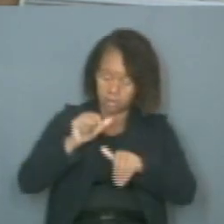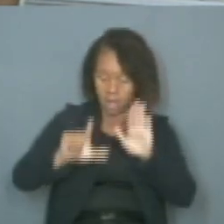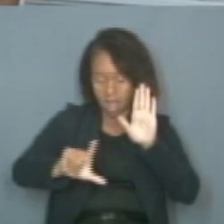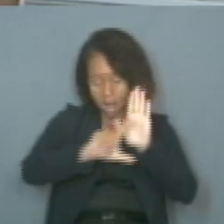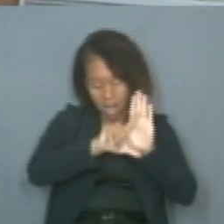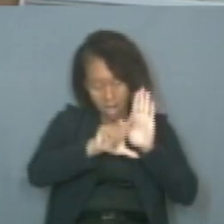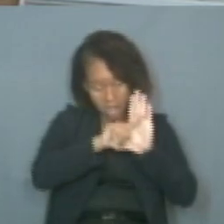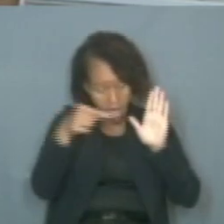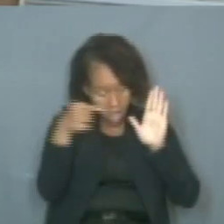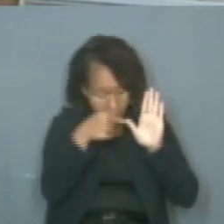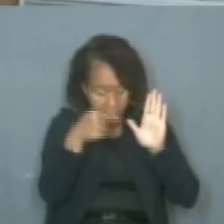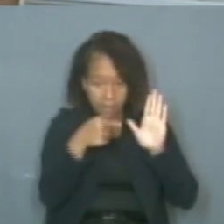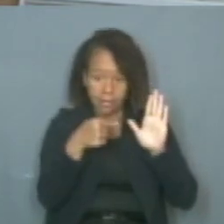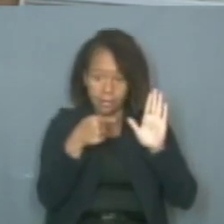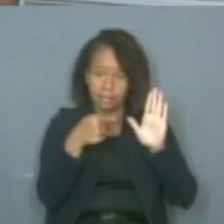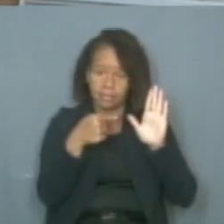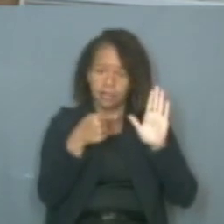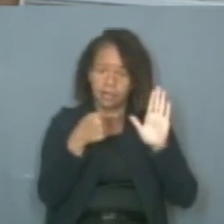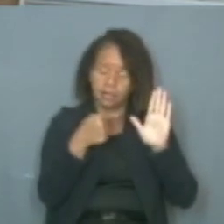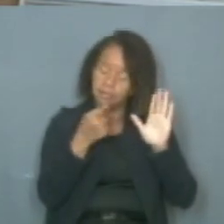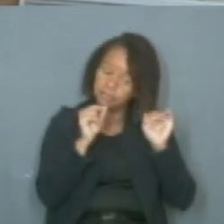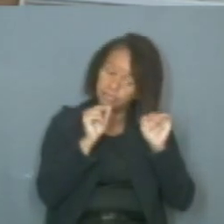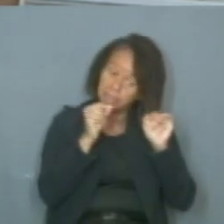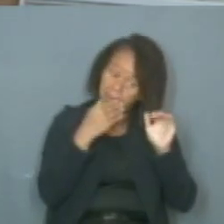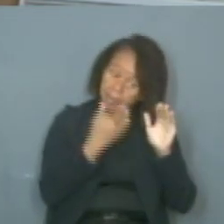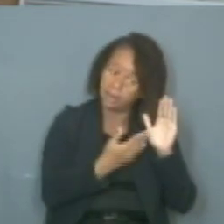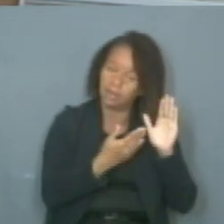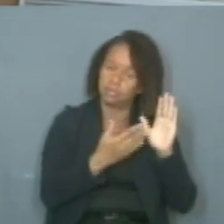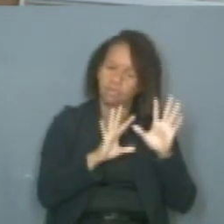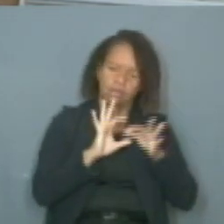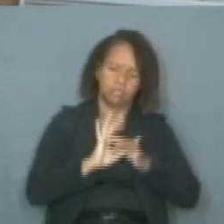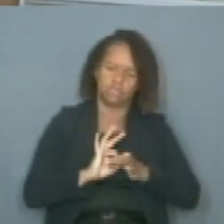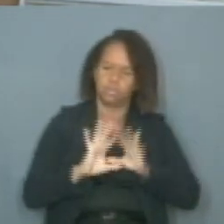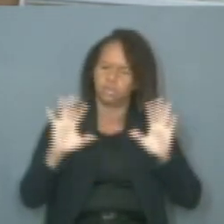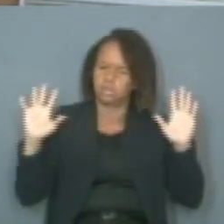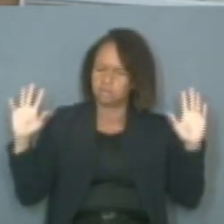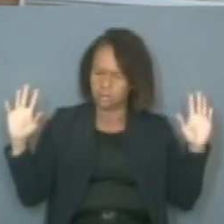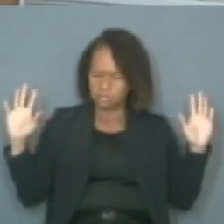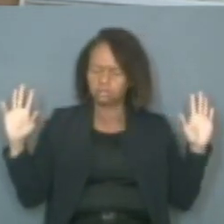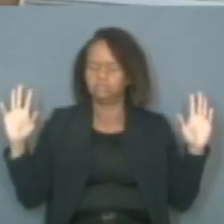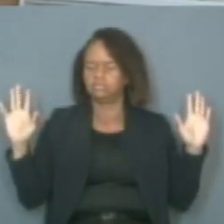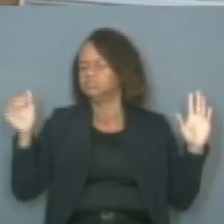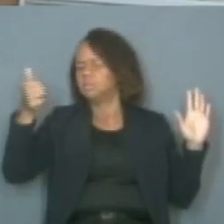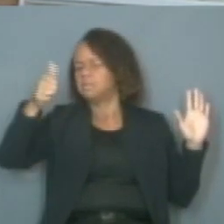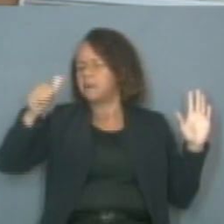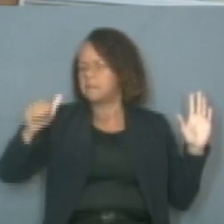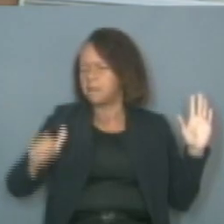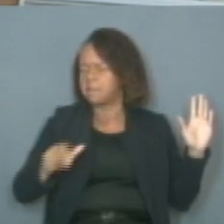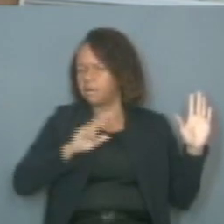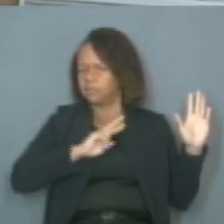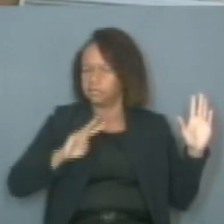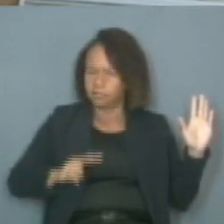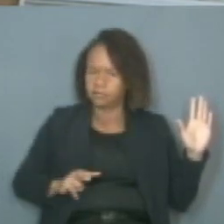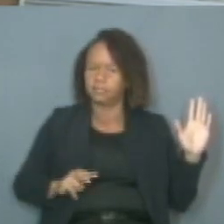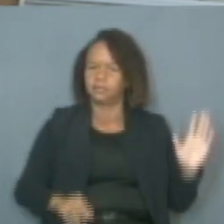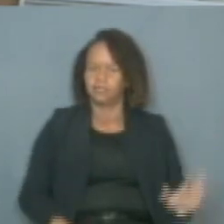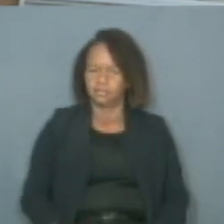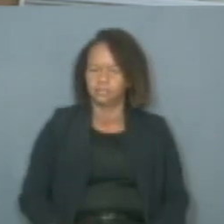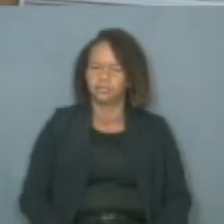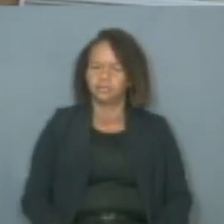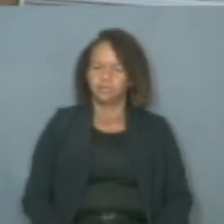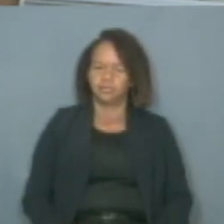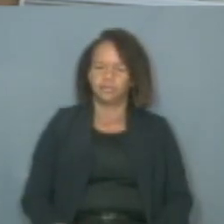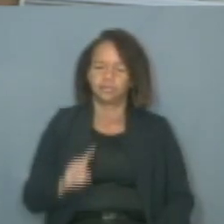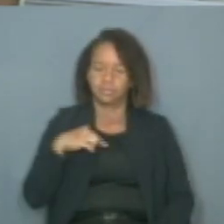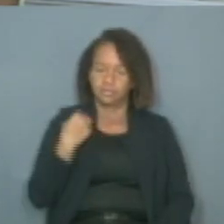lei que estabelece esse tipo de medida. E aí eu já me coloco à disposição para que o meu gabinete possa fazê-lo e para que